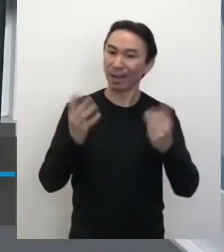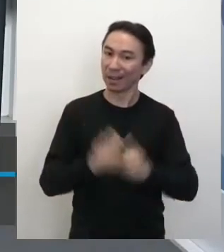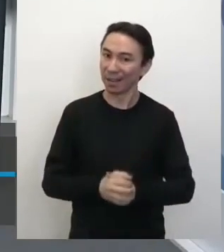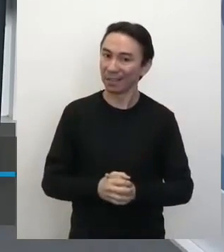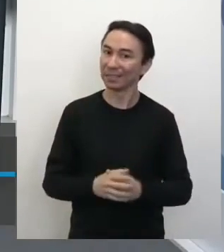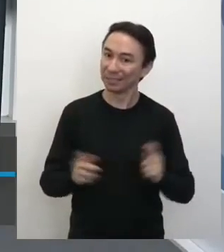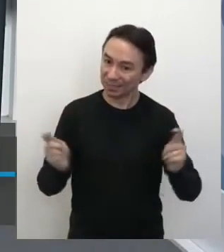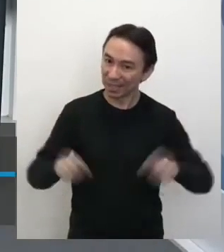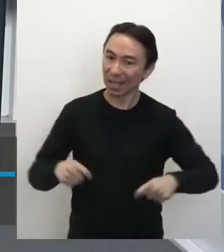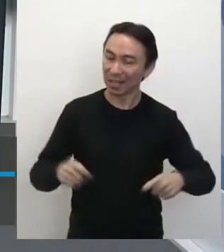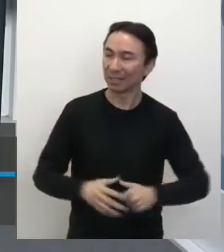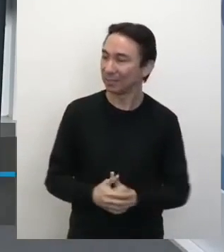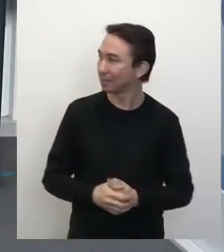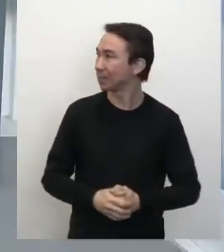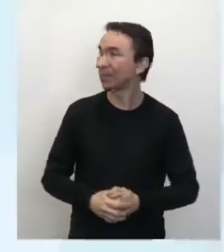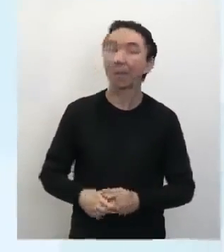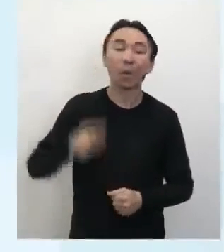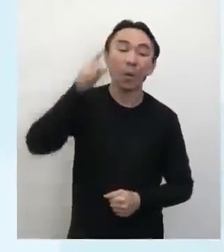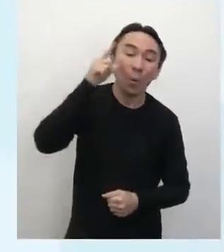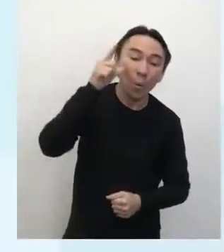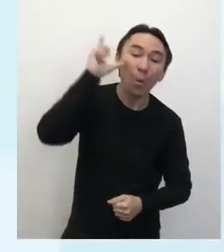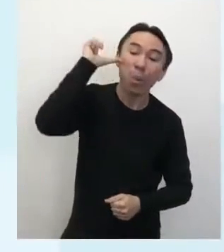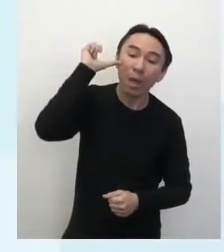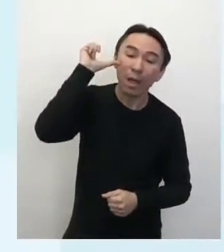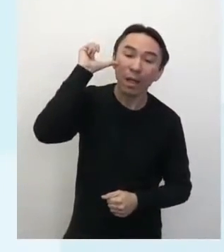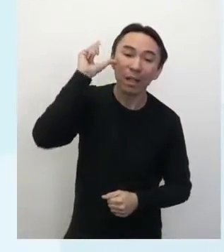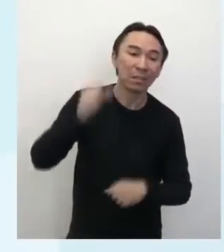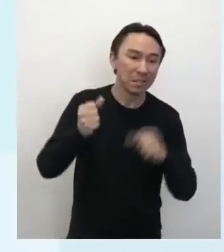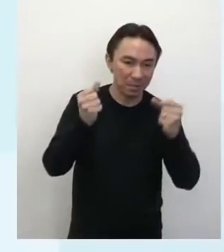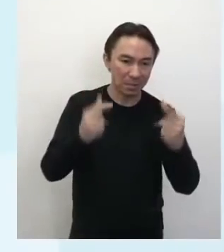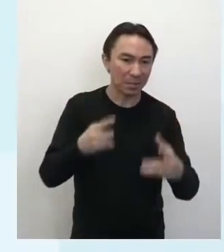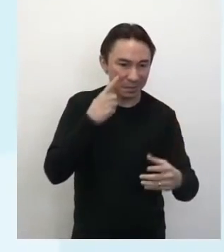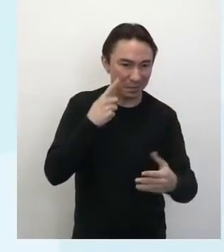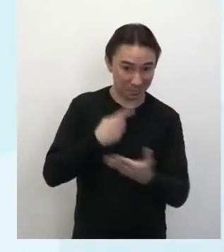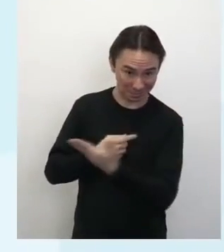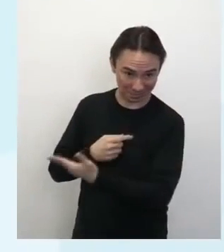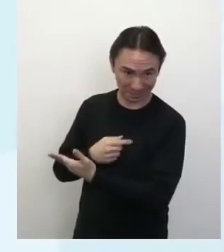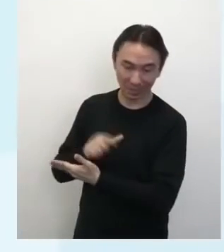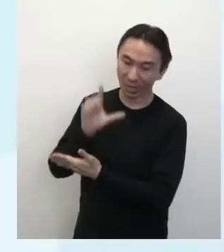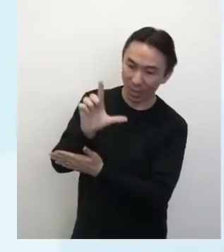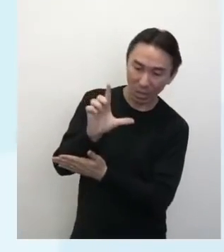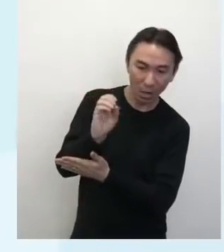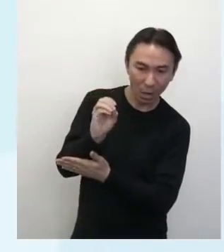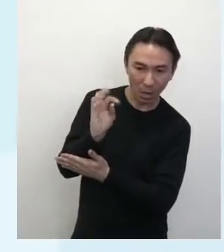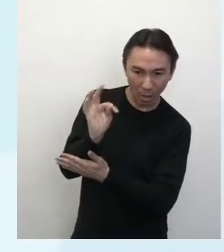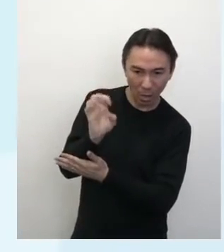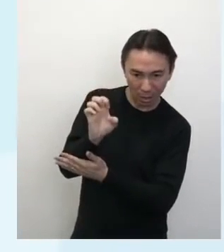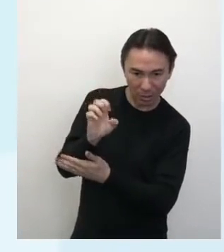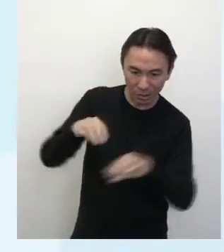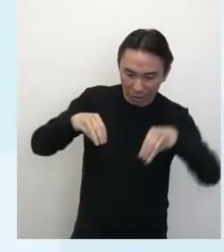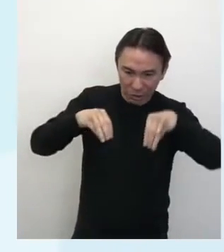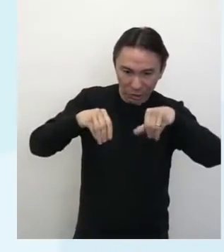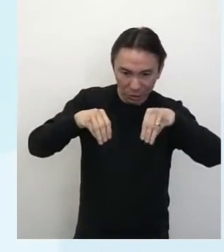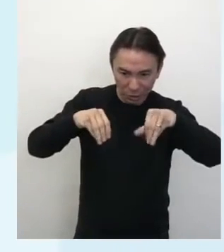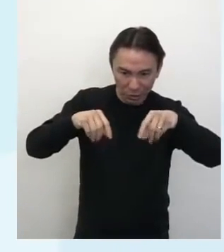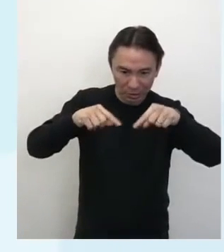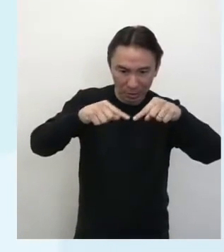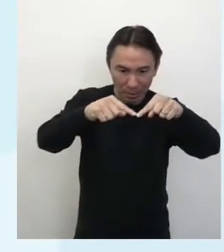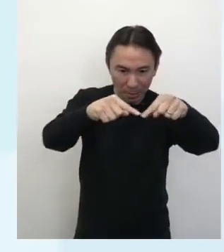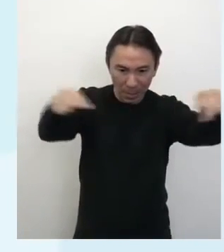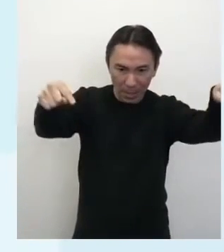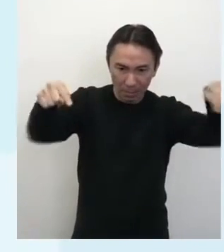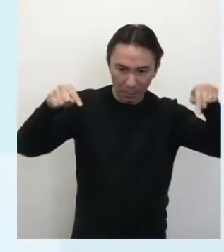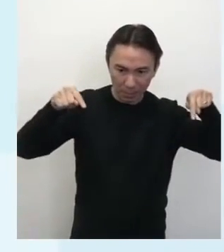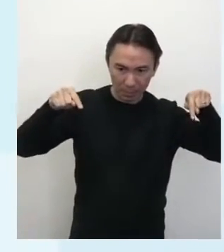lá. Ontem a gente falou de um lote, né? Um lote como este, nós podemos medir em metros quadrados. Cadê o